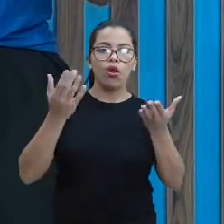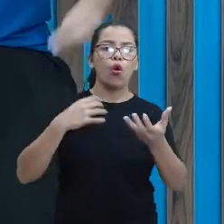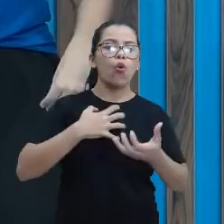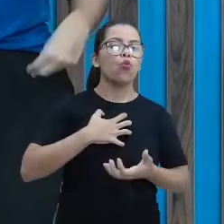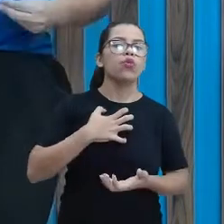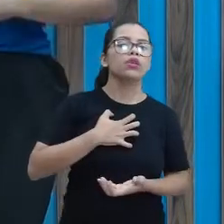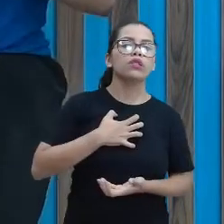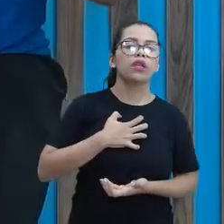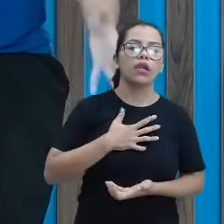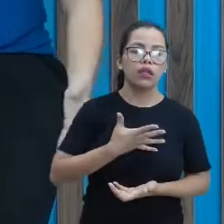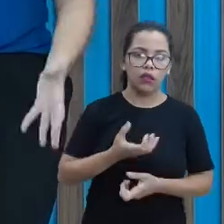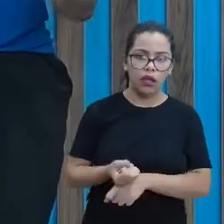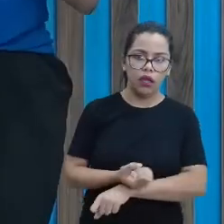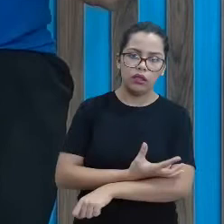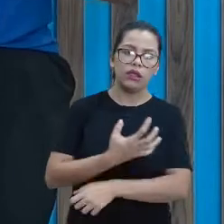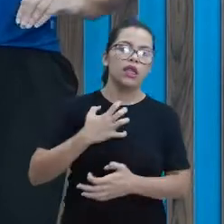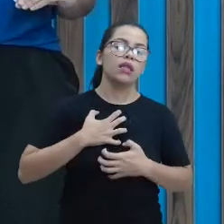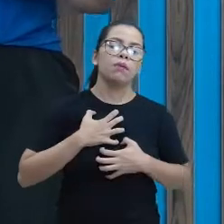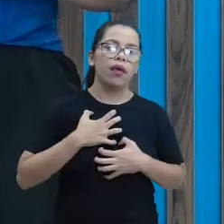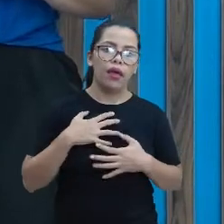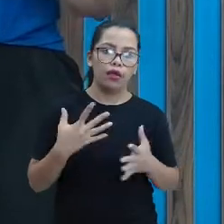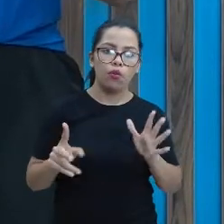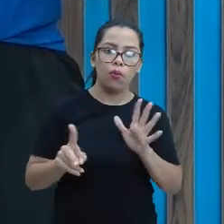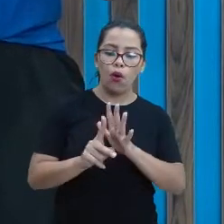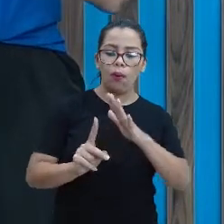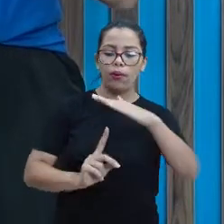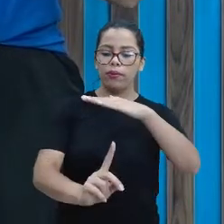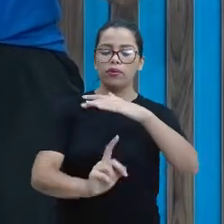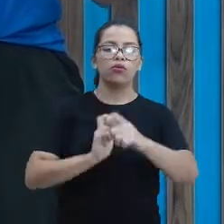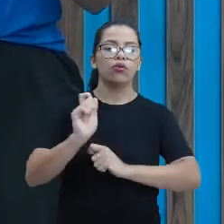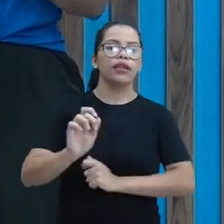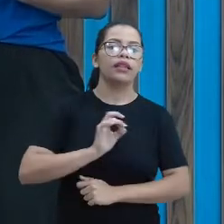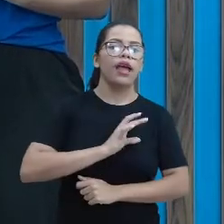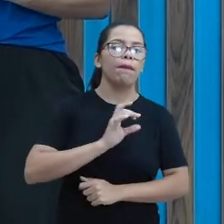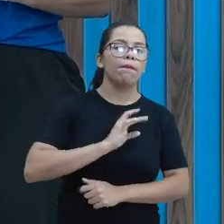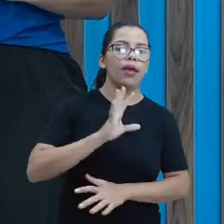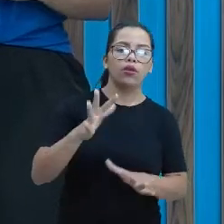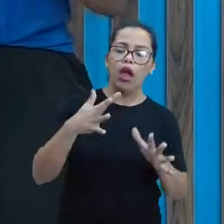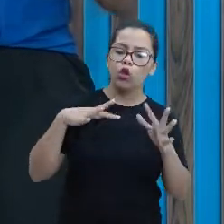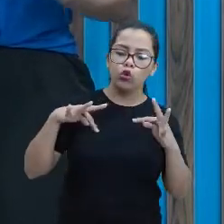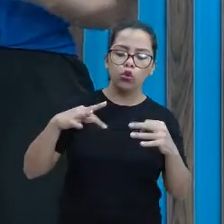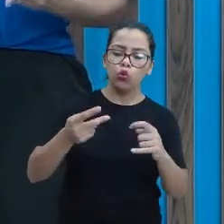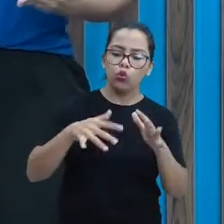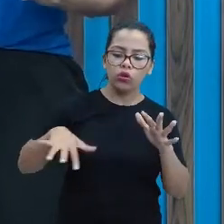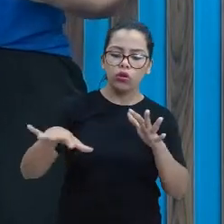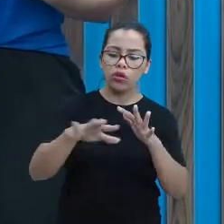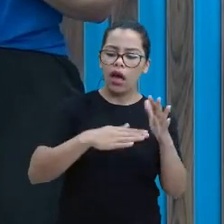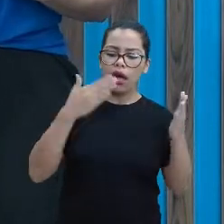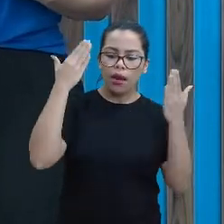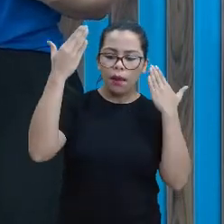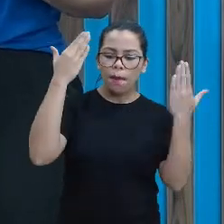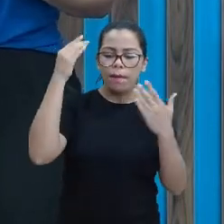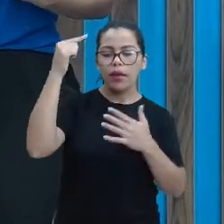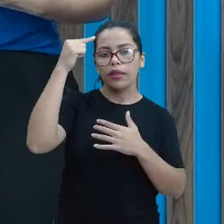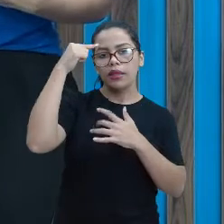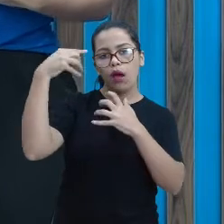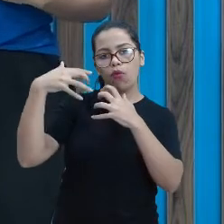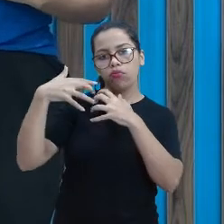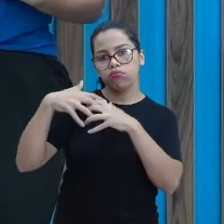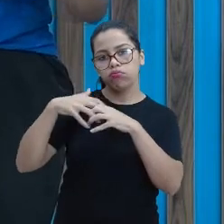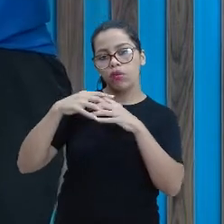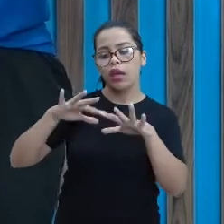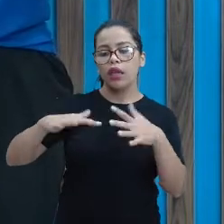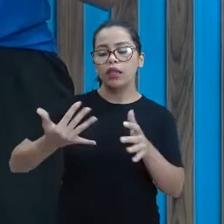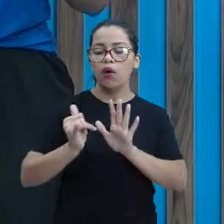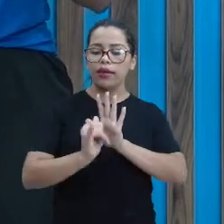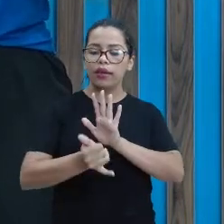o que o personagem quer, o que ele teme, e é tudo nesse espaço mental. Então, geralmente também são narrativas em que você tem